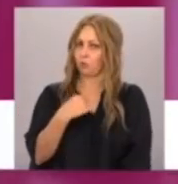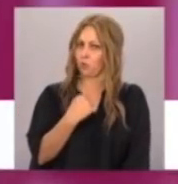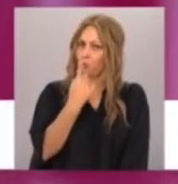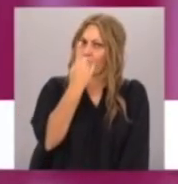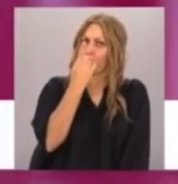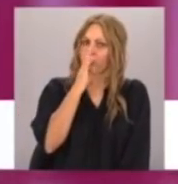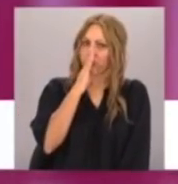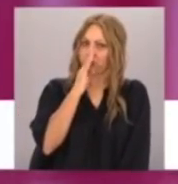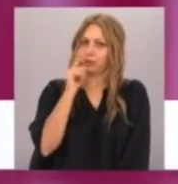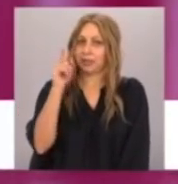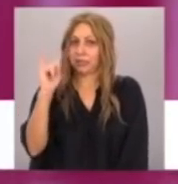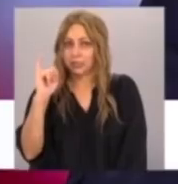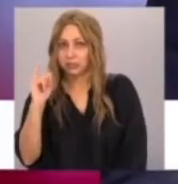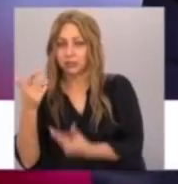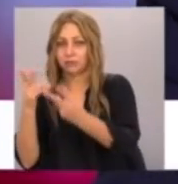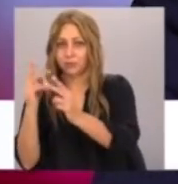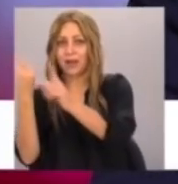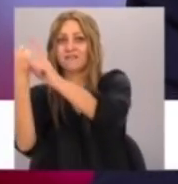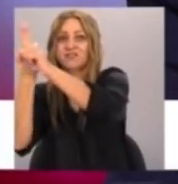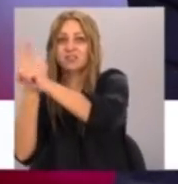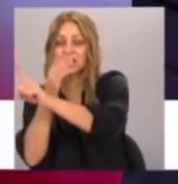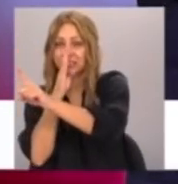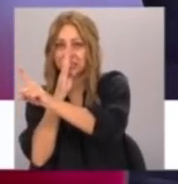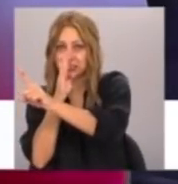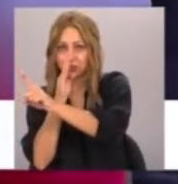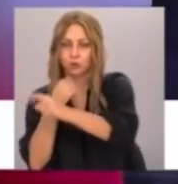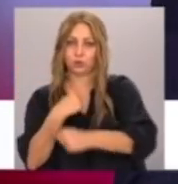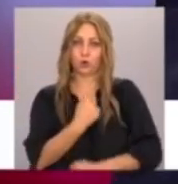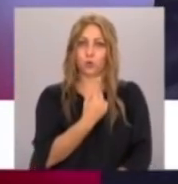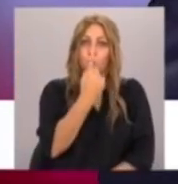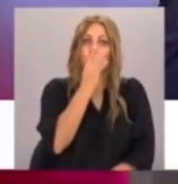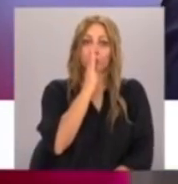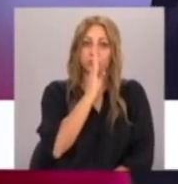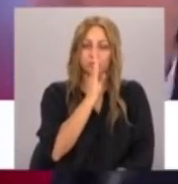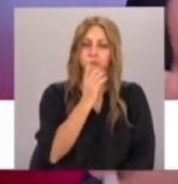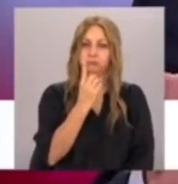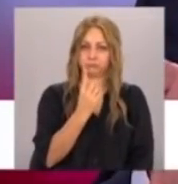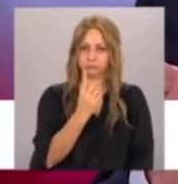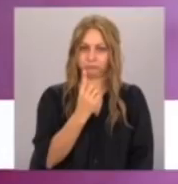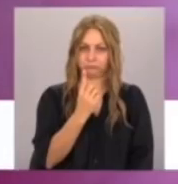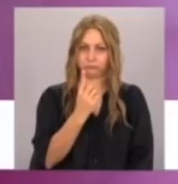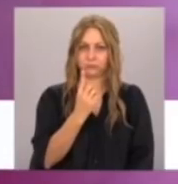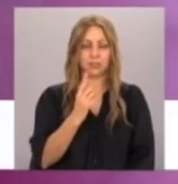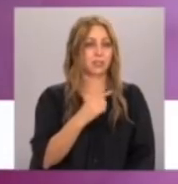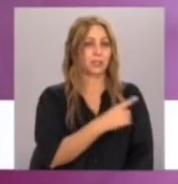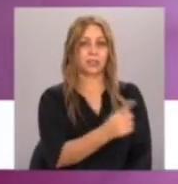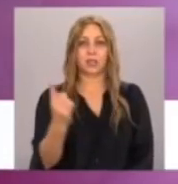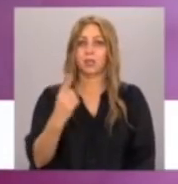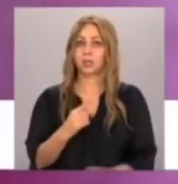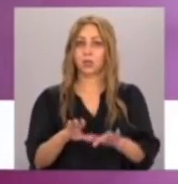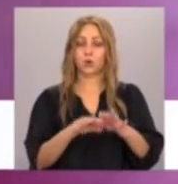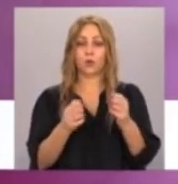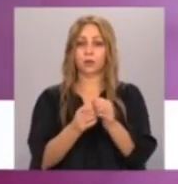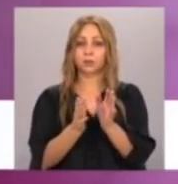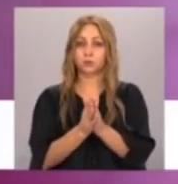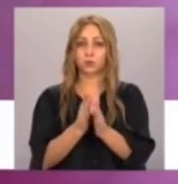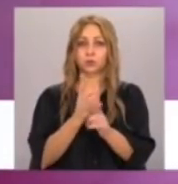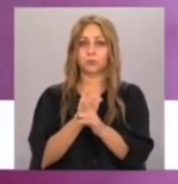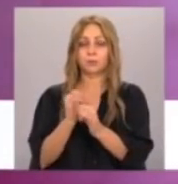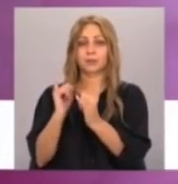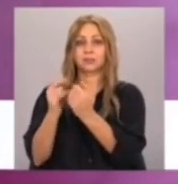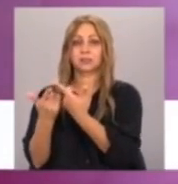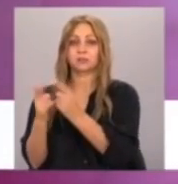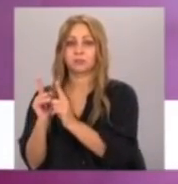iniciativa agora tem muitos truques mas relativamente aquilo que é a nossa proposta tem o suco é transversal a todos mesmo a proposta da iniciativa